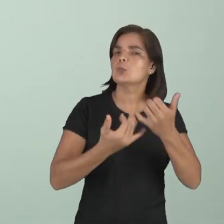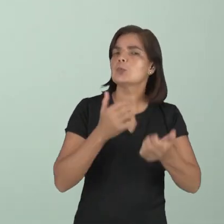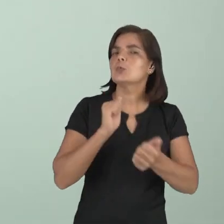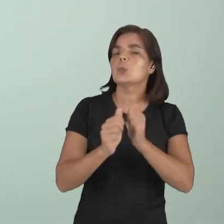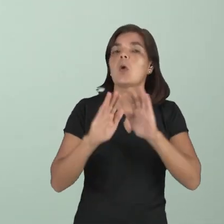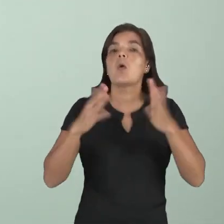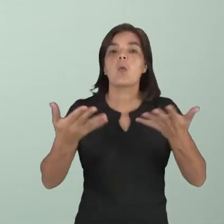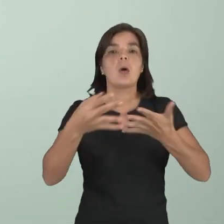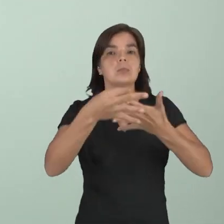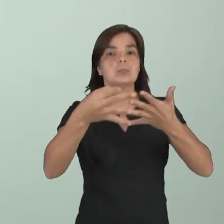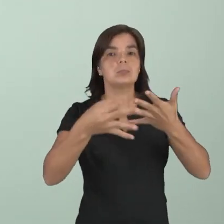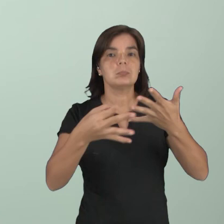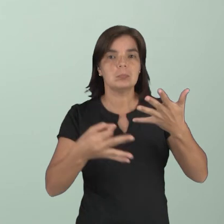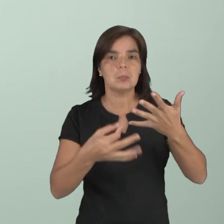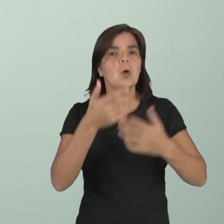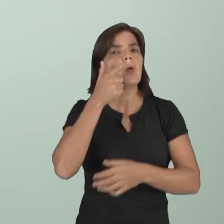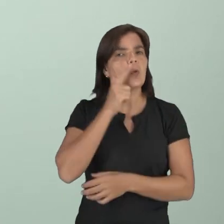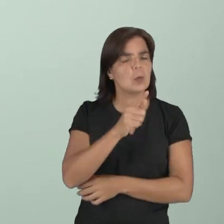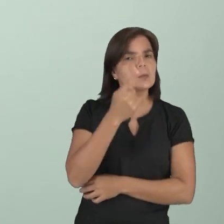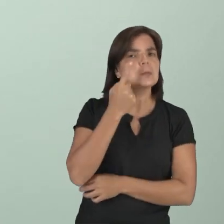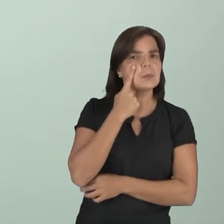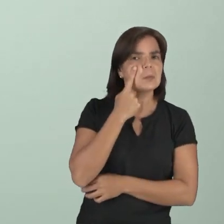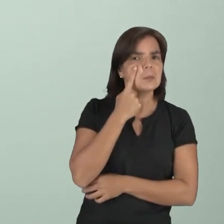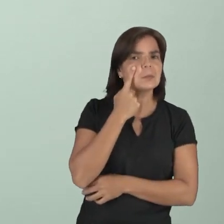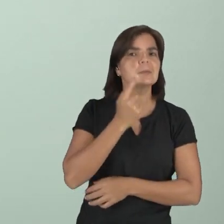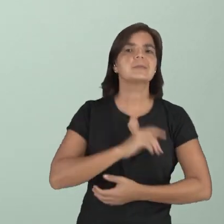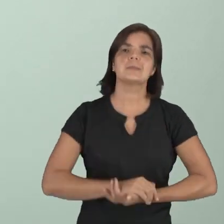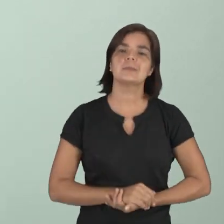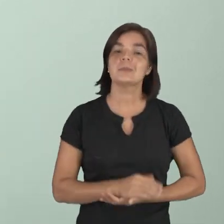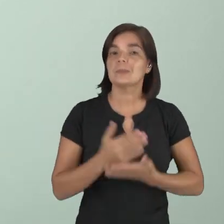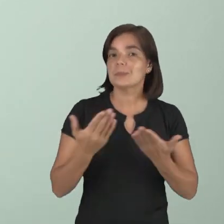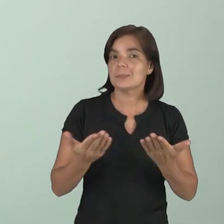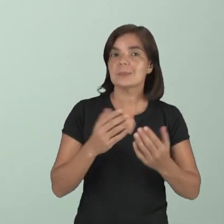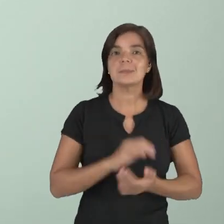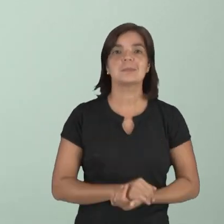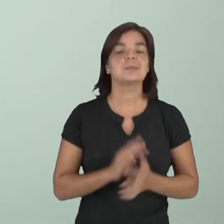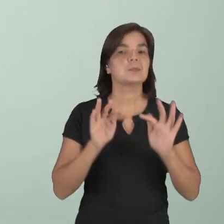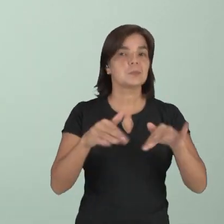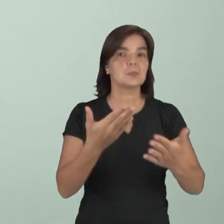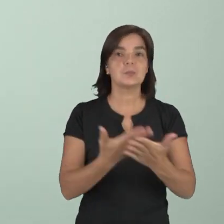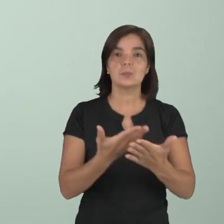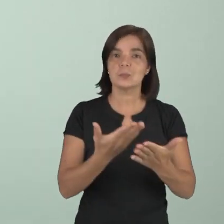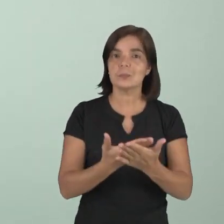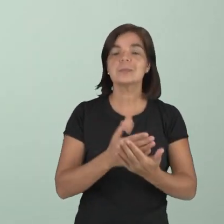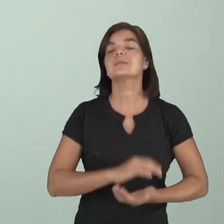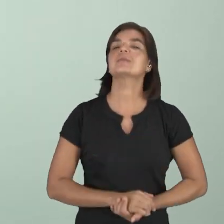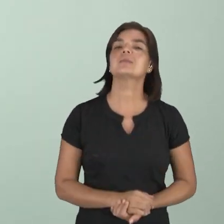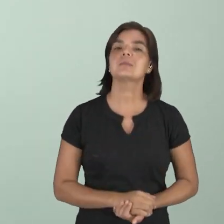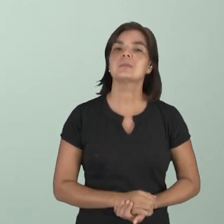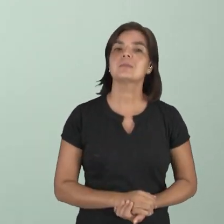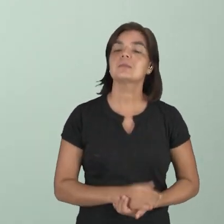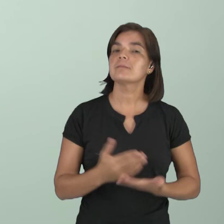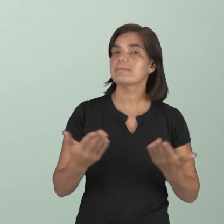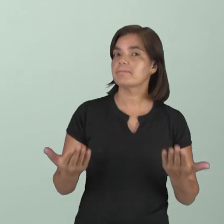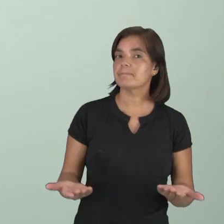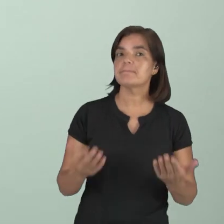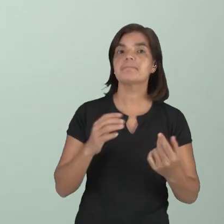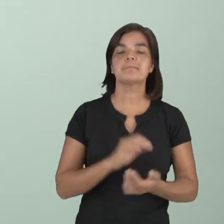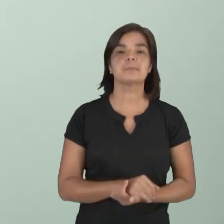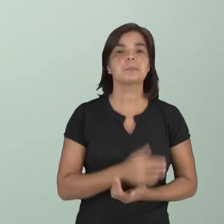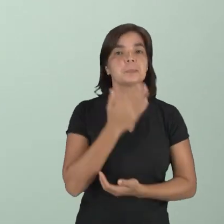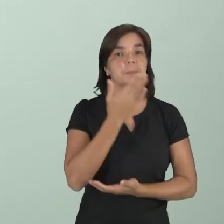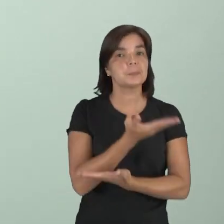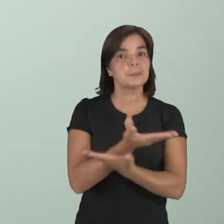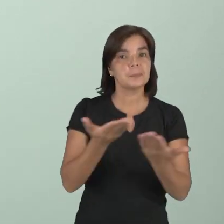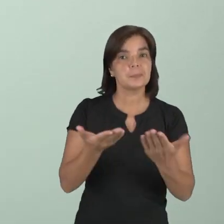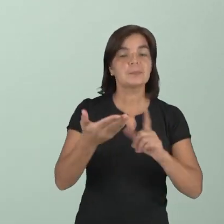está em qual classificação? Consegue identificar? Então, gente, encerramos nossa aula por hoje. Ficamos por aqui,